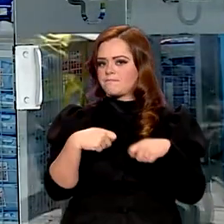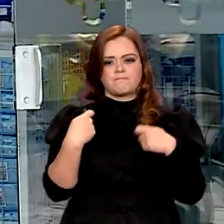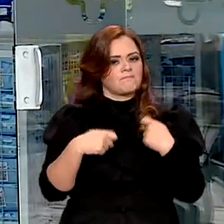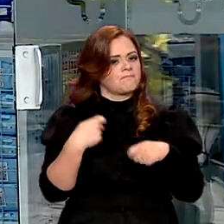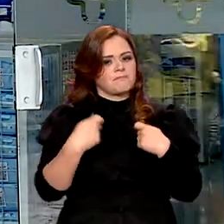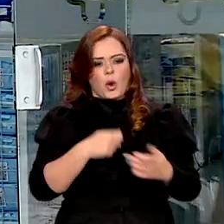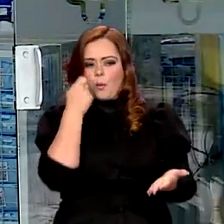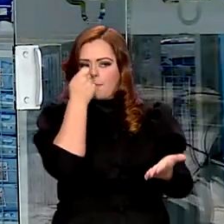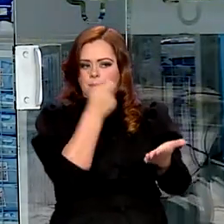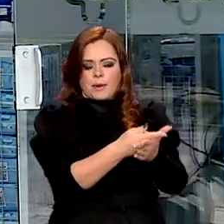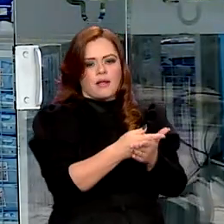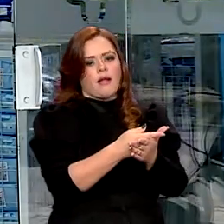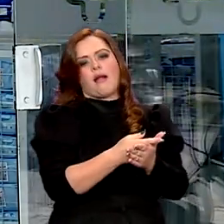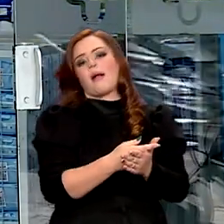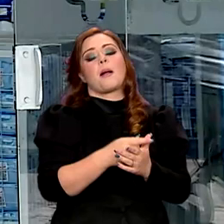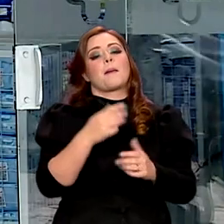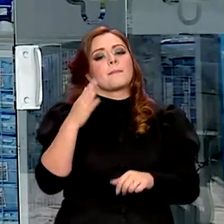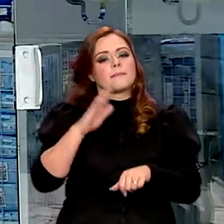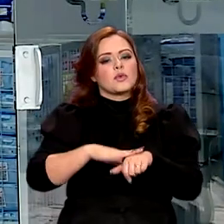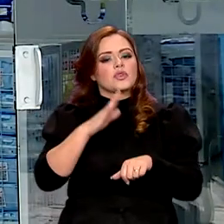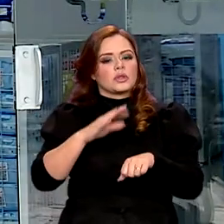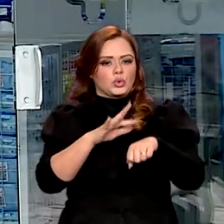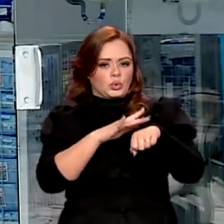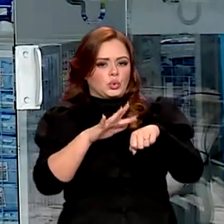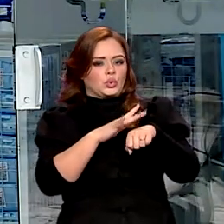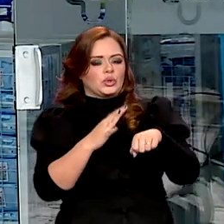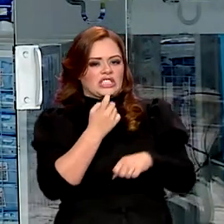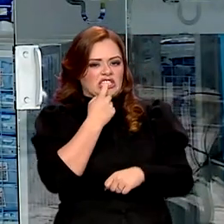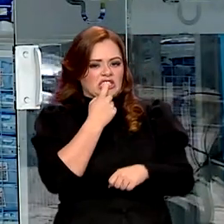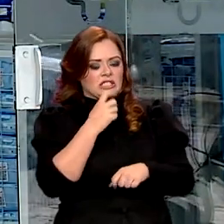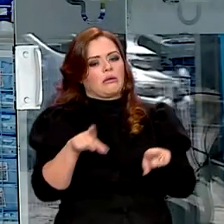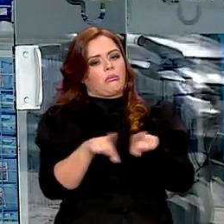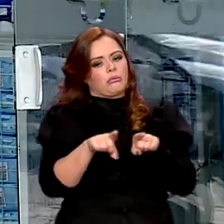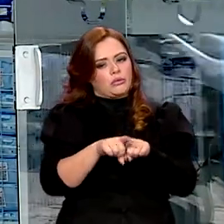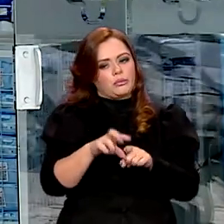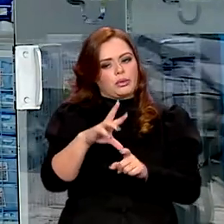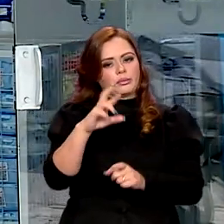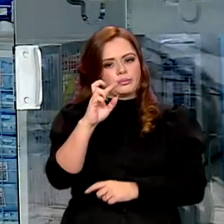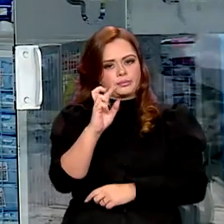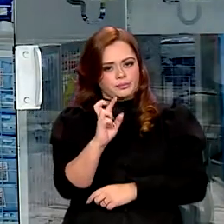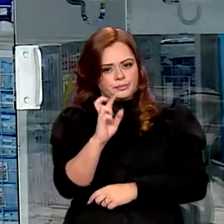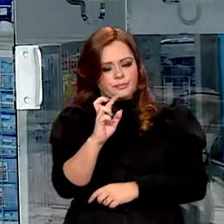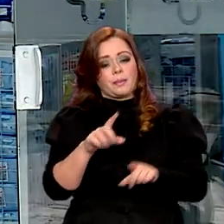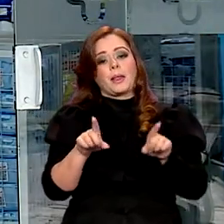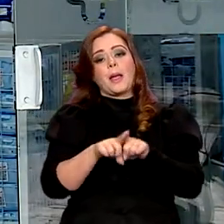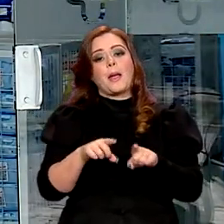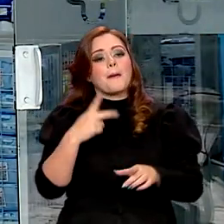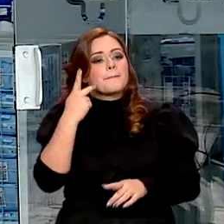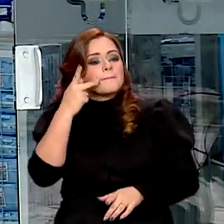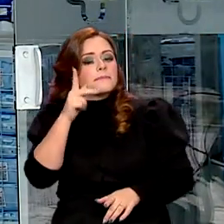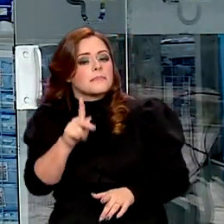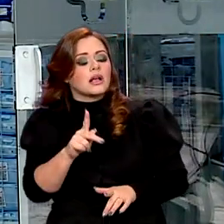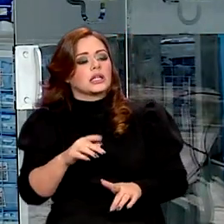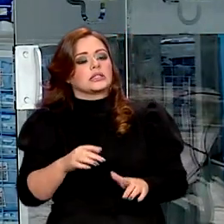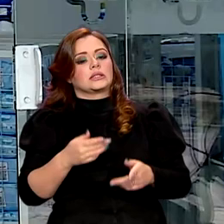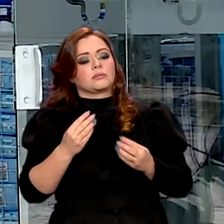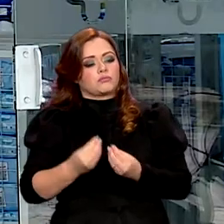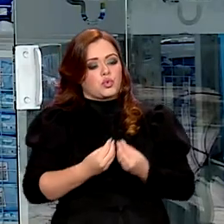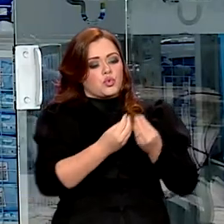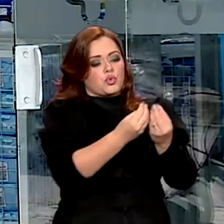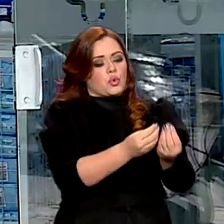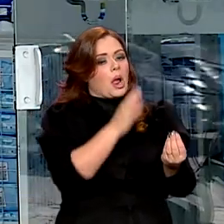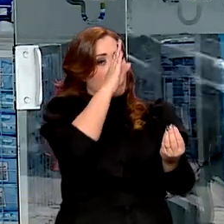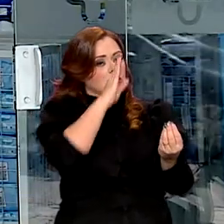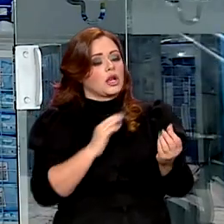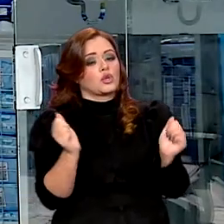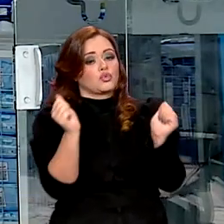por medicamentos para osteoporose e contraceptivos. Esses medicamentos passam a integrar o rol de gratuidade junto